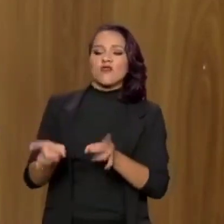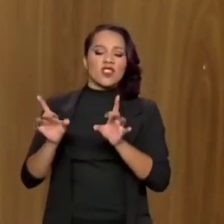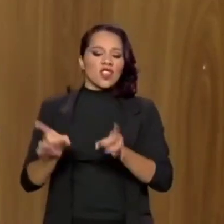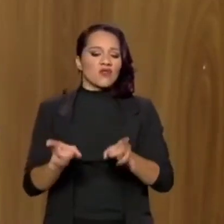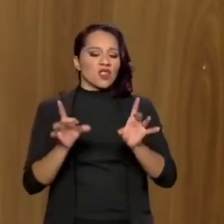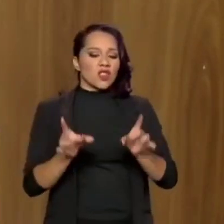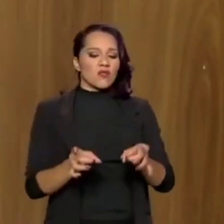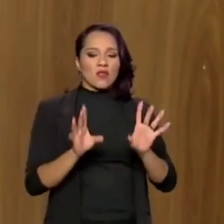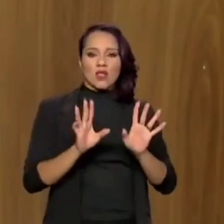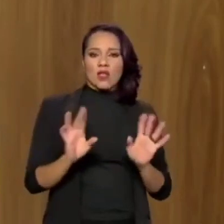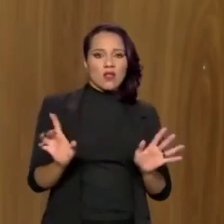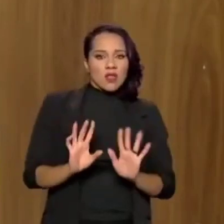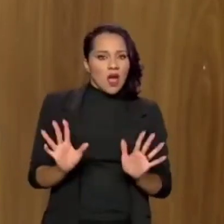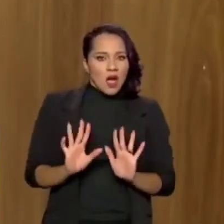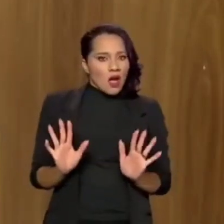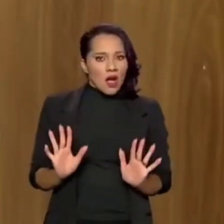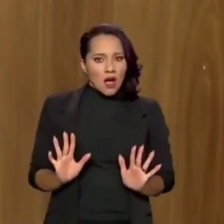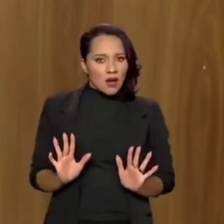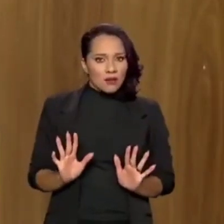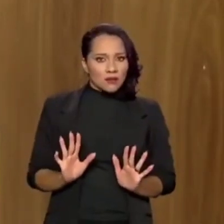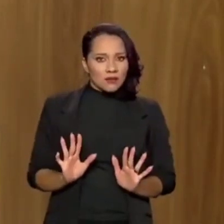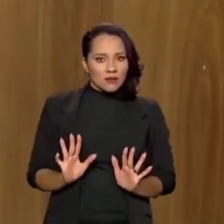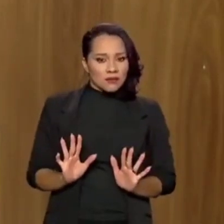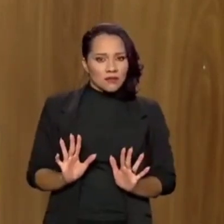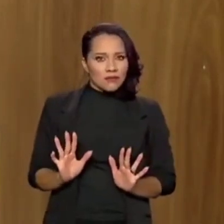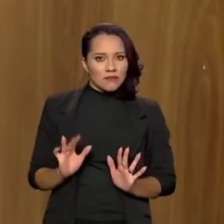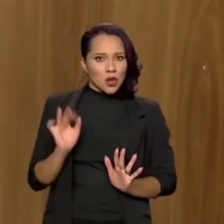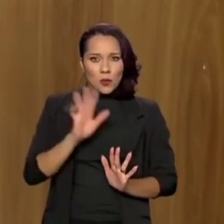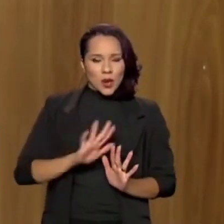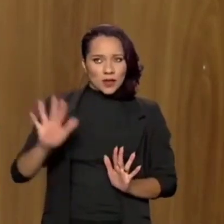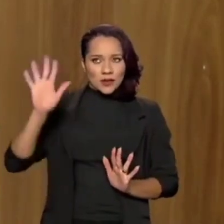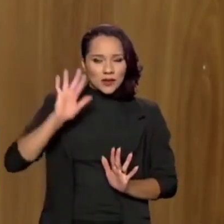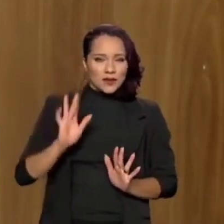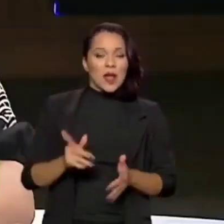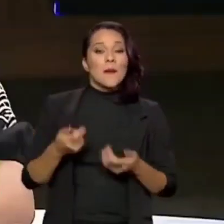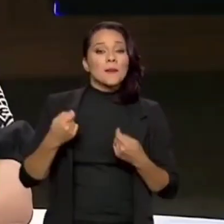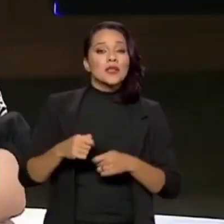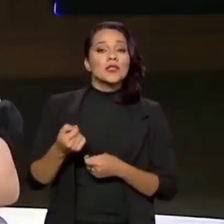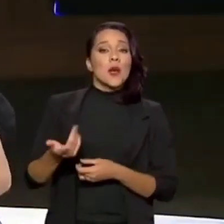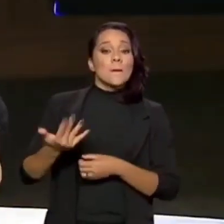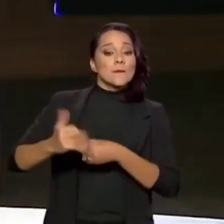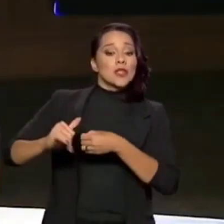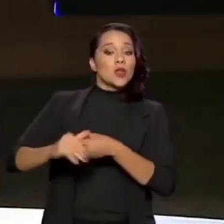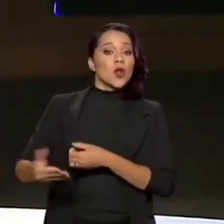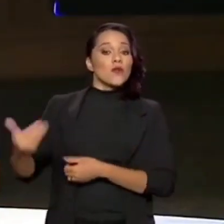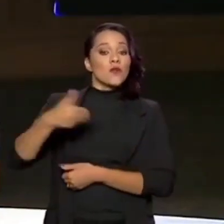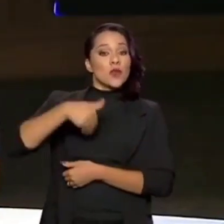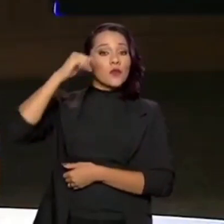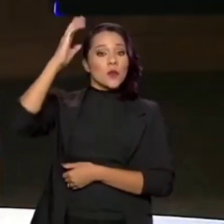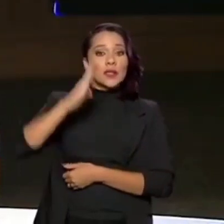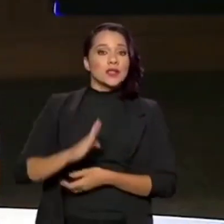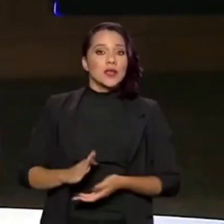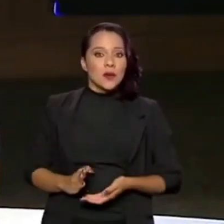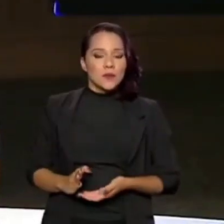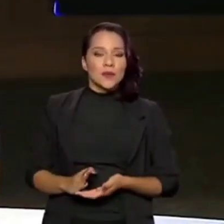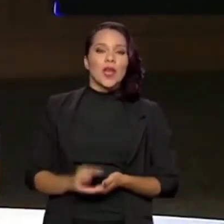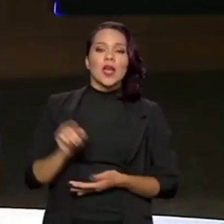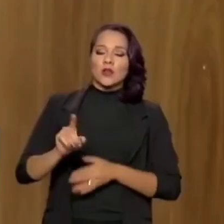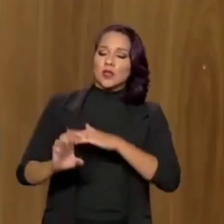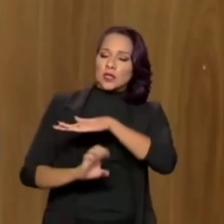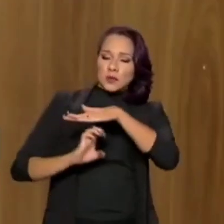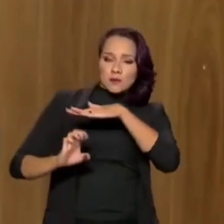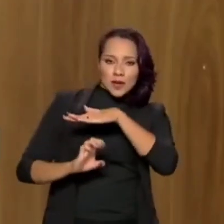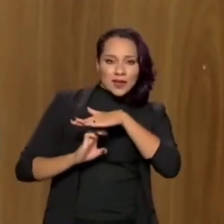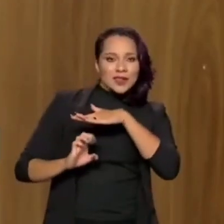bombom e sorvete em posto de gasolina, por aí pelo Brasil afora. Ela tem que trazer o petróleo. Então nós pegamos essas